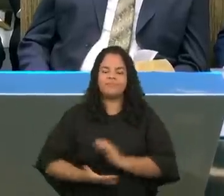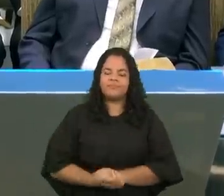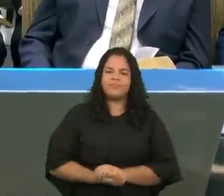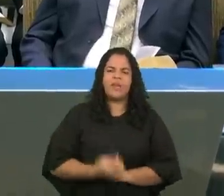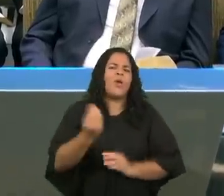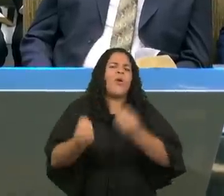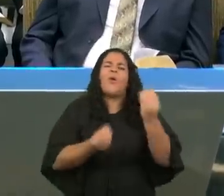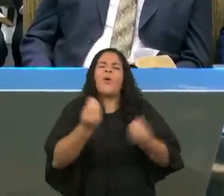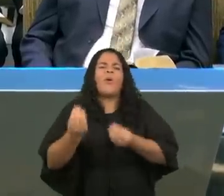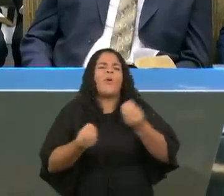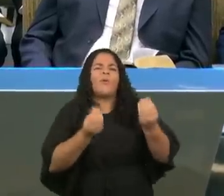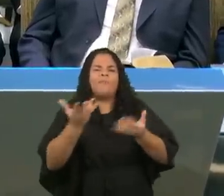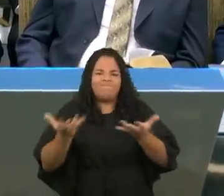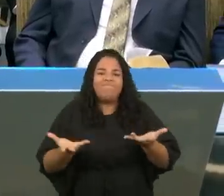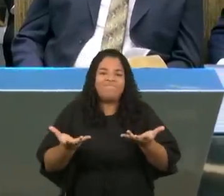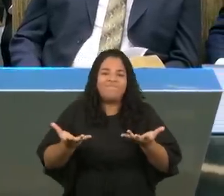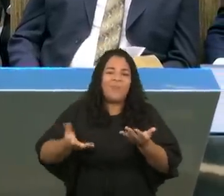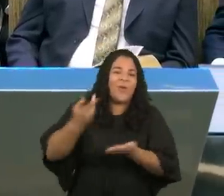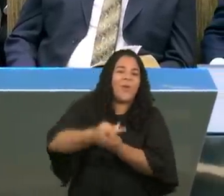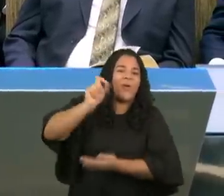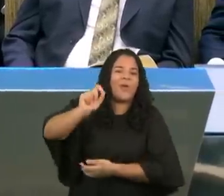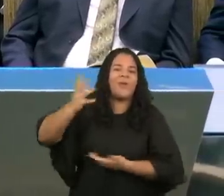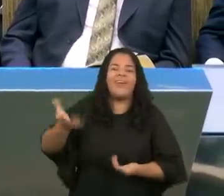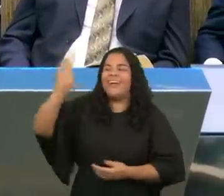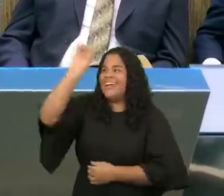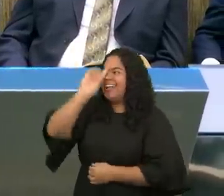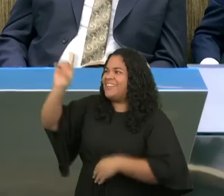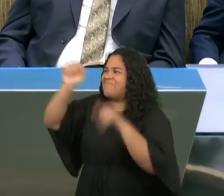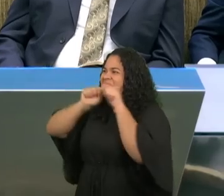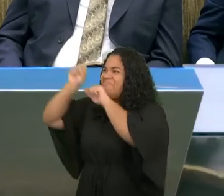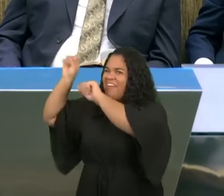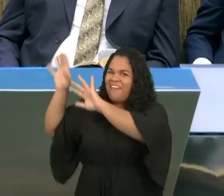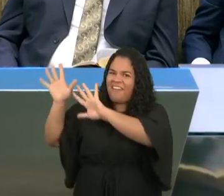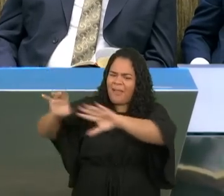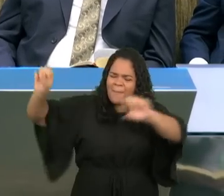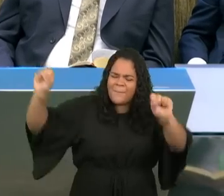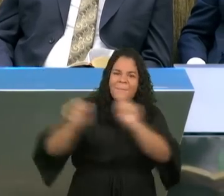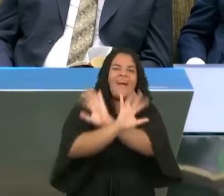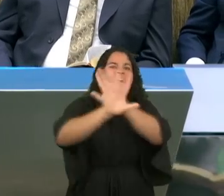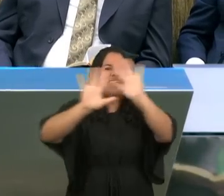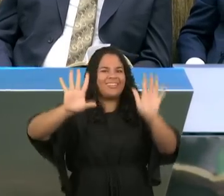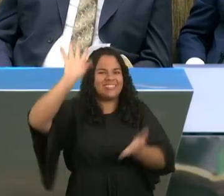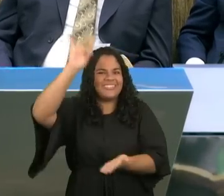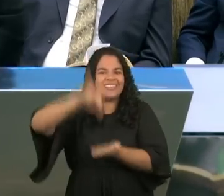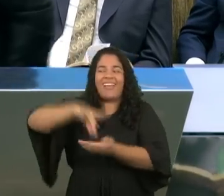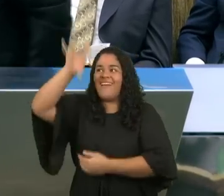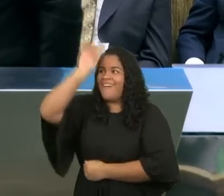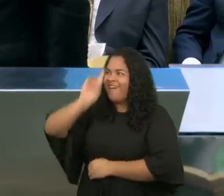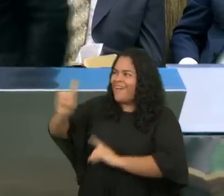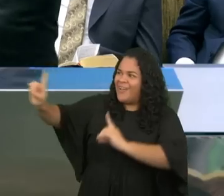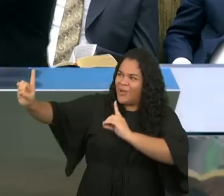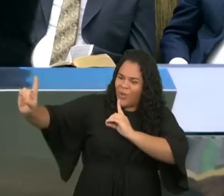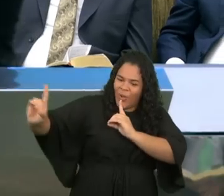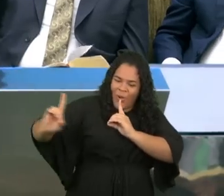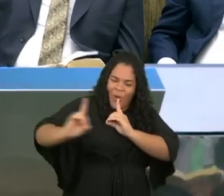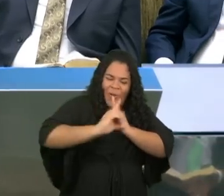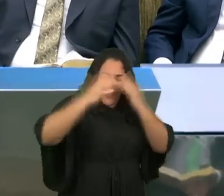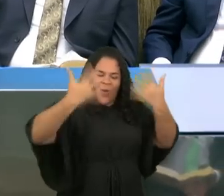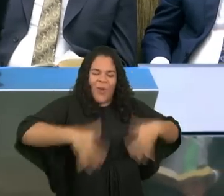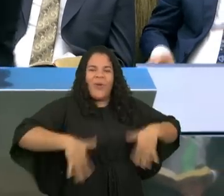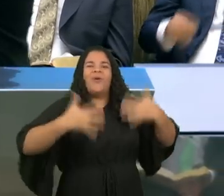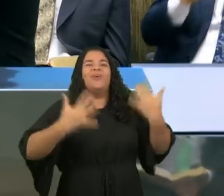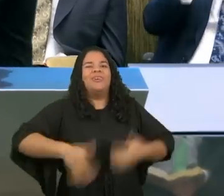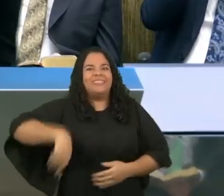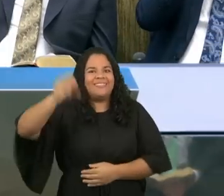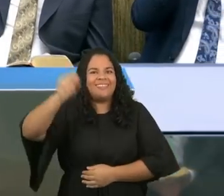será como a alva, e é certa, e ele a nós virá. Oh, Remá, Saramá. Ele a nós